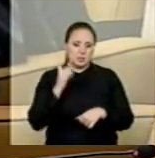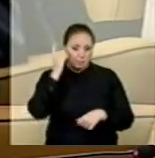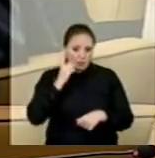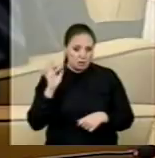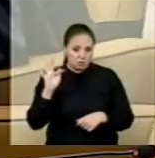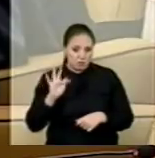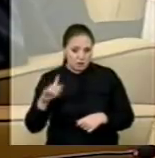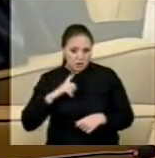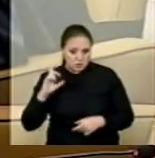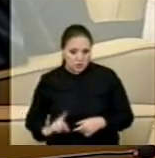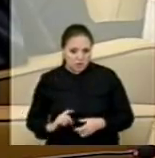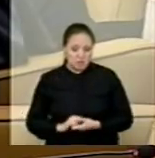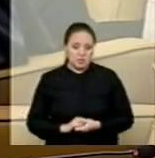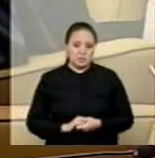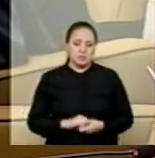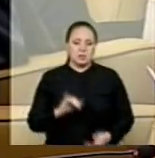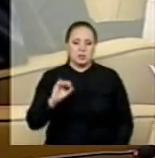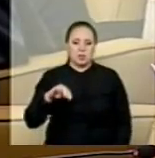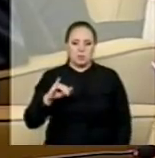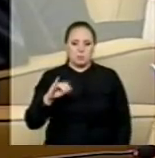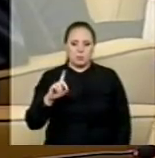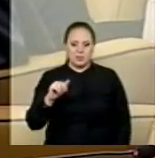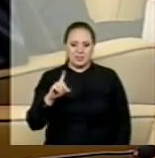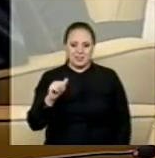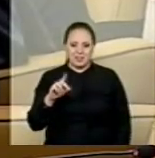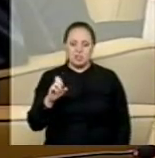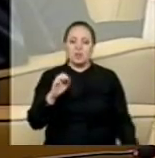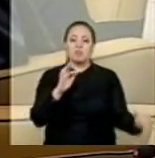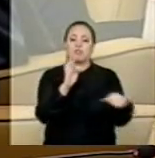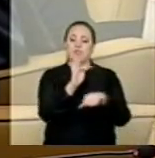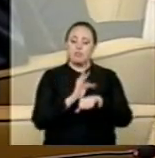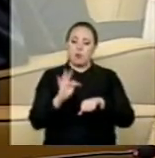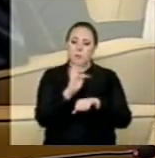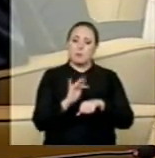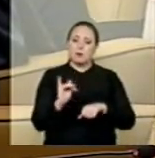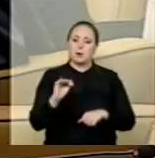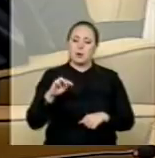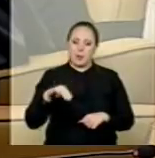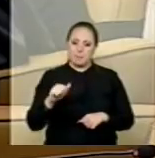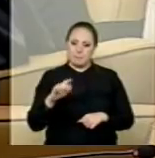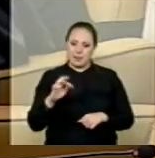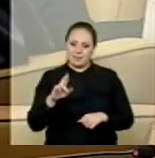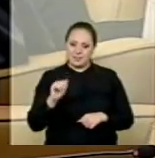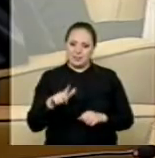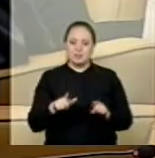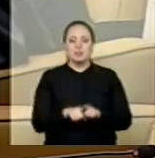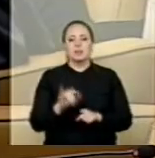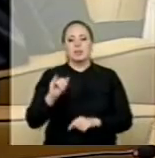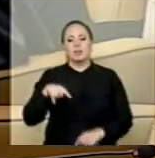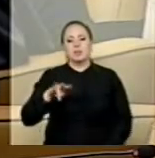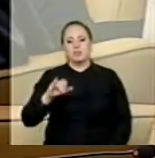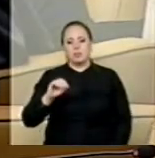jus às imunidades formal e material e à inviolabilidade conferidas